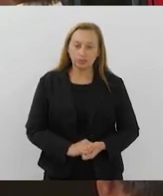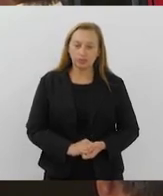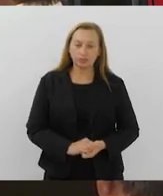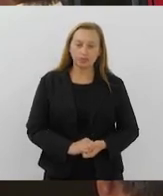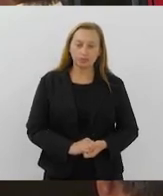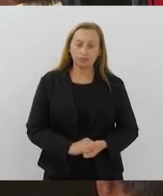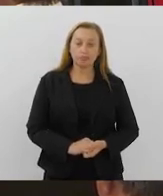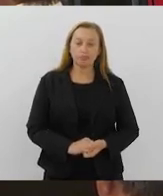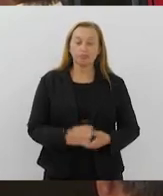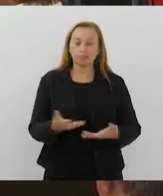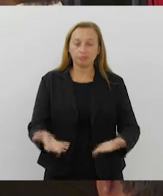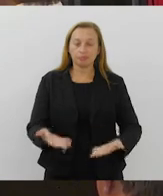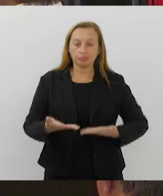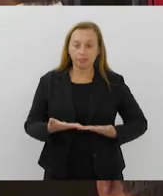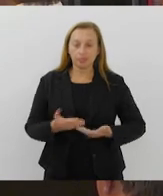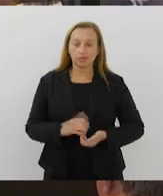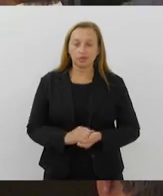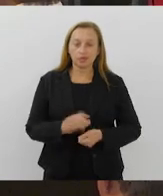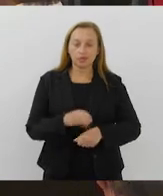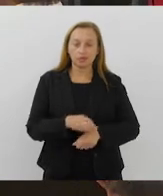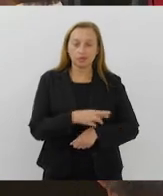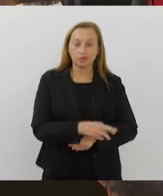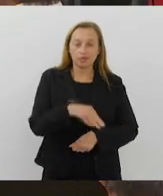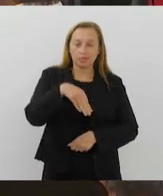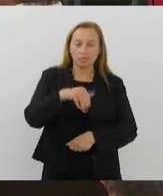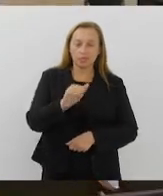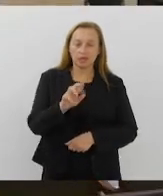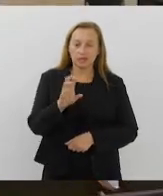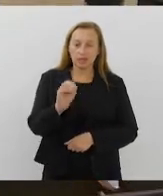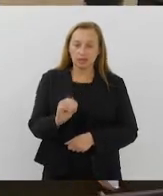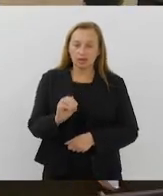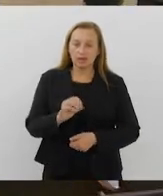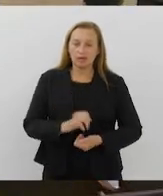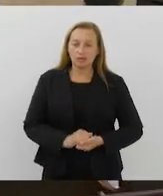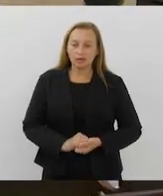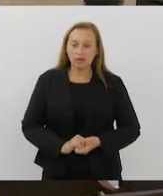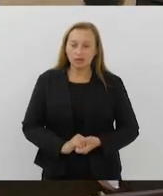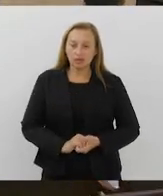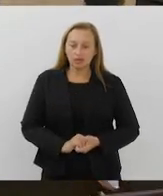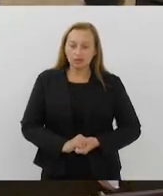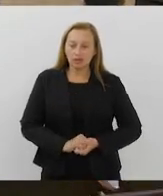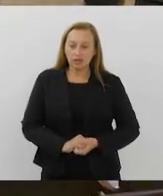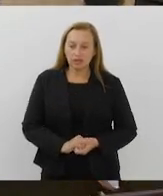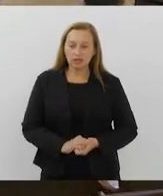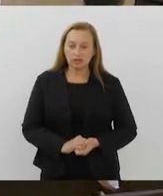Convido o próximo agraciado, o Dr. Marcelo Domingues de Freitas e Castro.